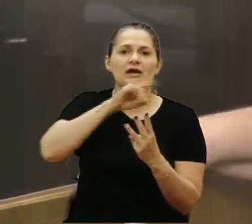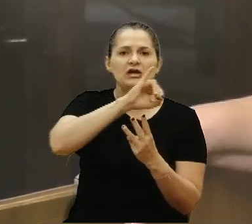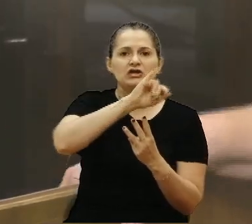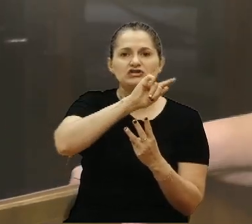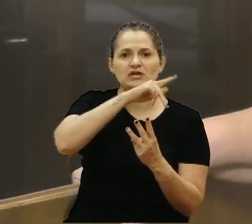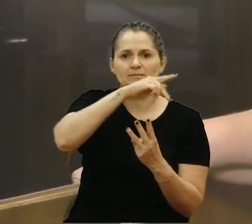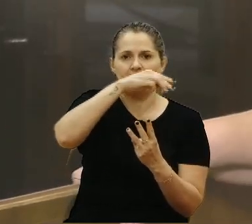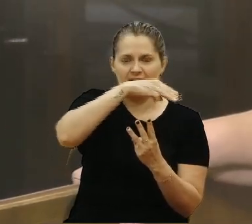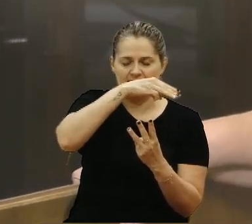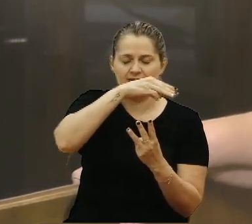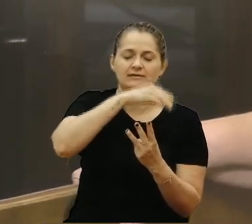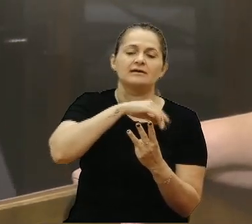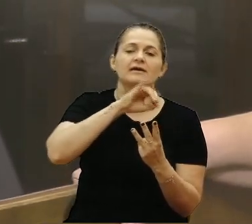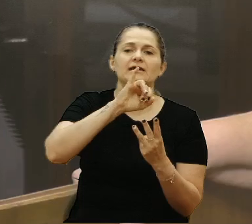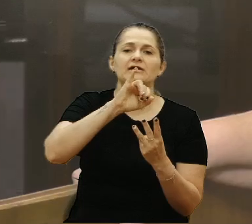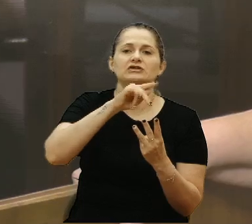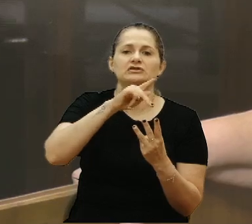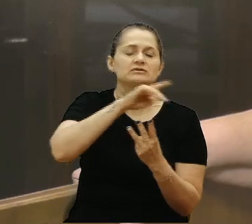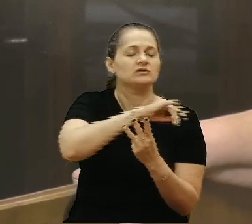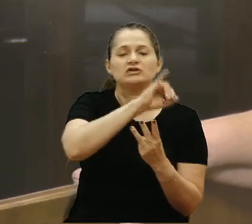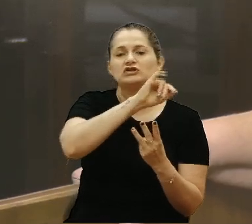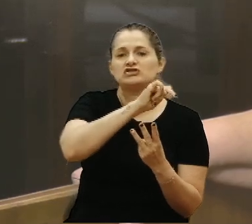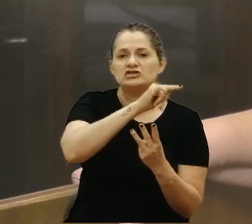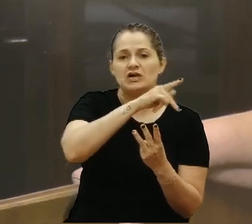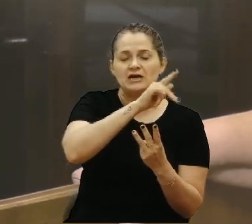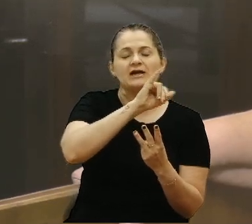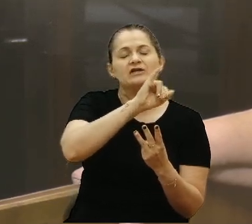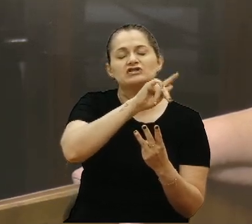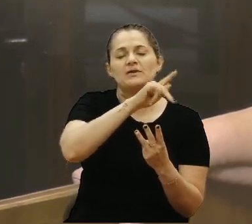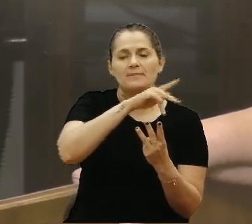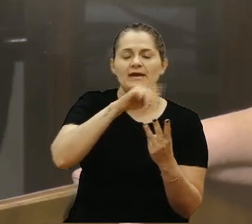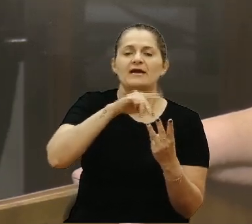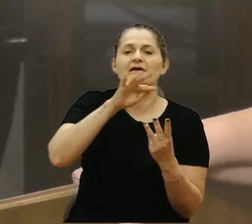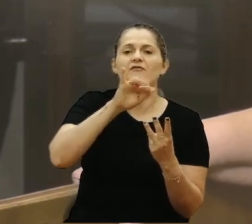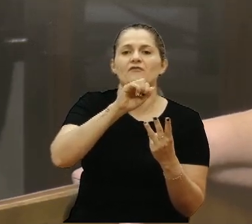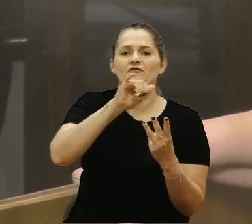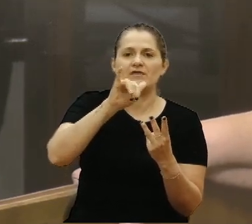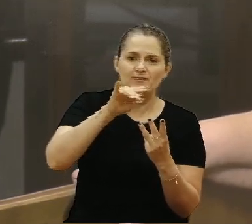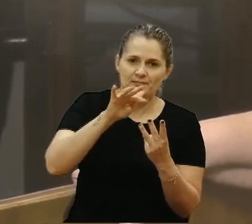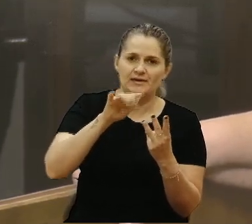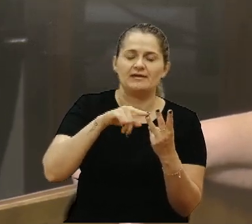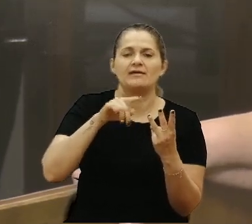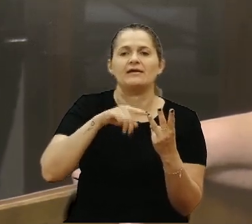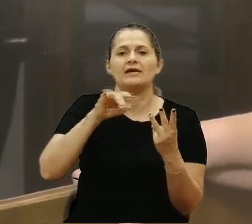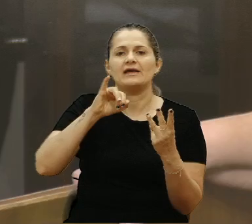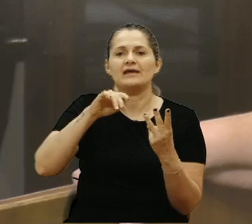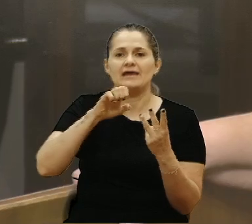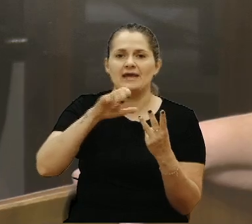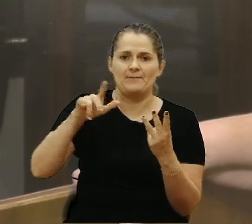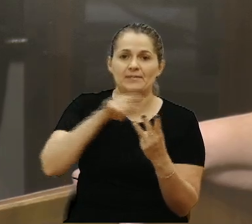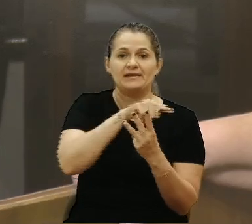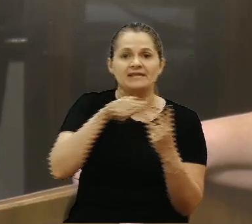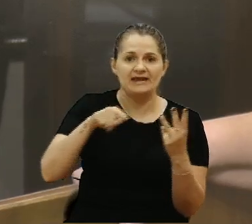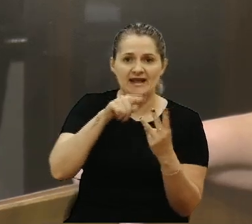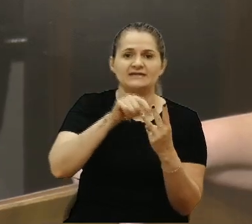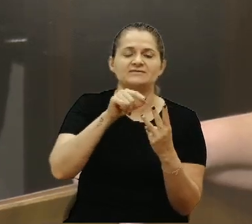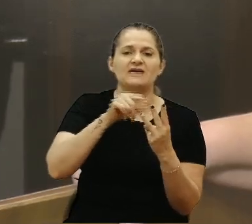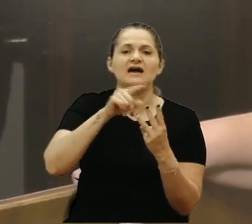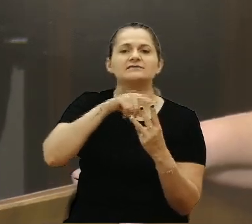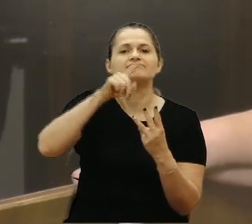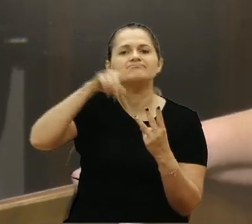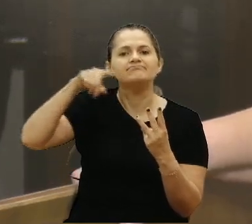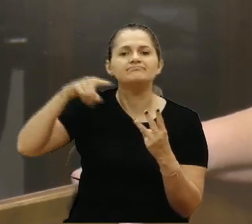do IGP, do FIPE e da IEP, porque era melhor, eram os índices que, inclusive, captavam melhor as mudanças